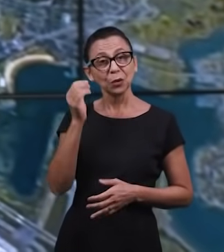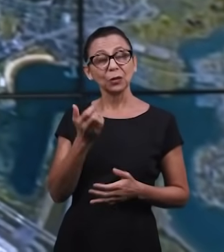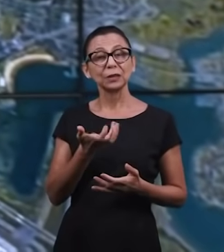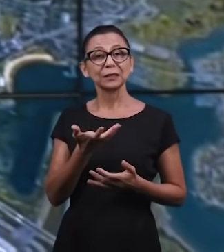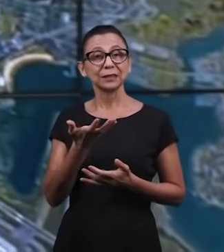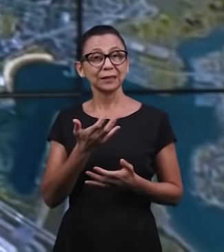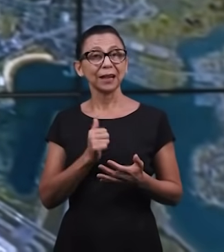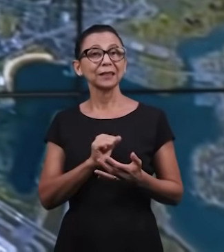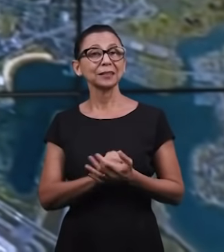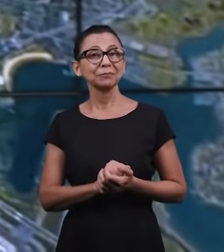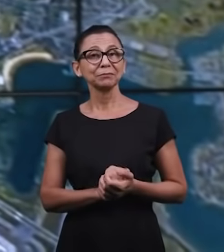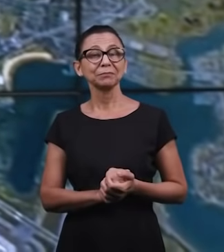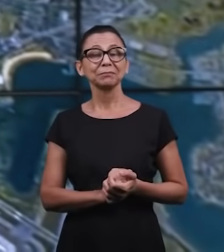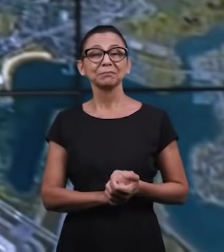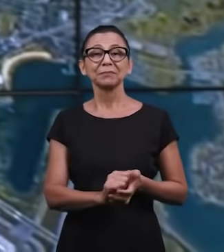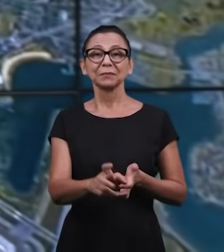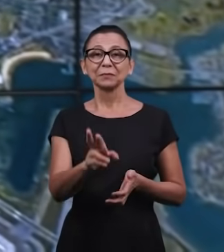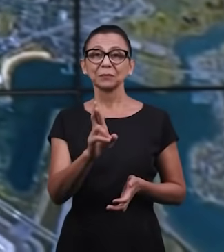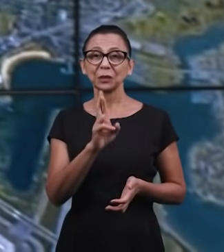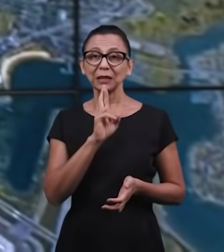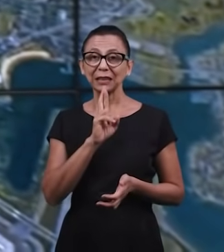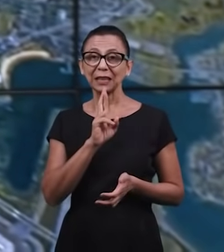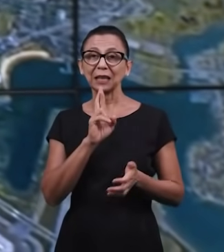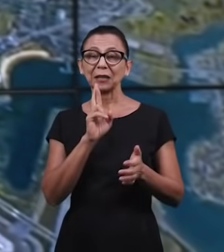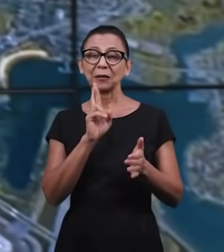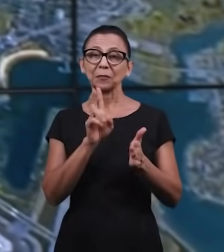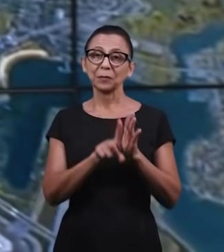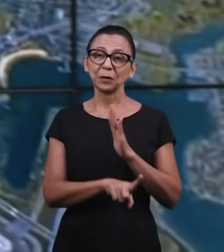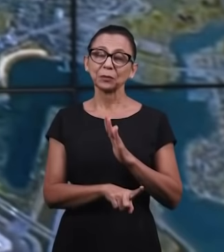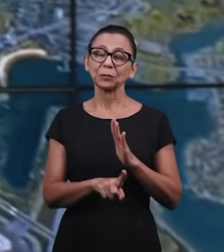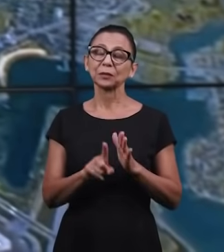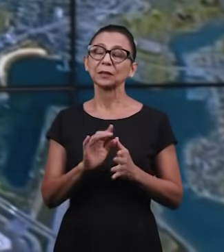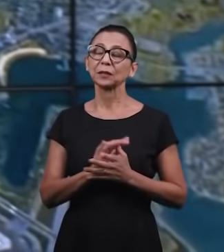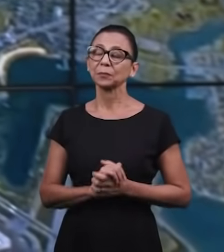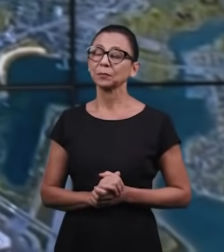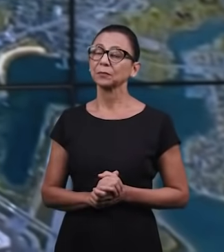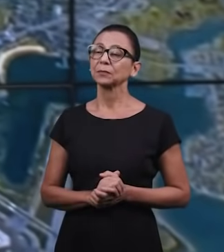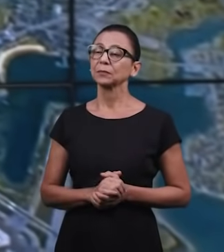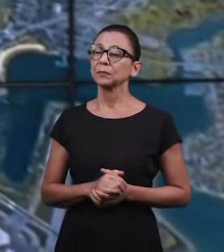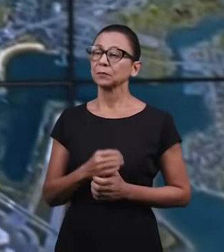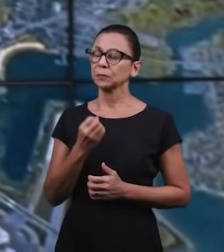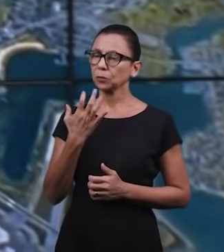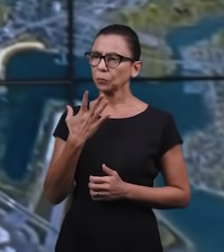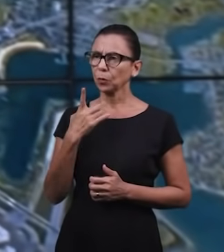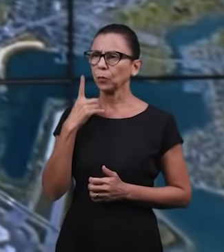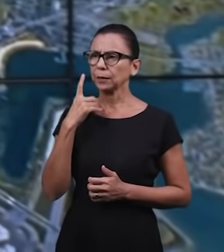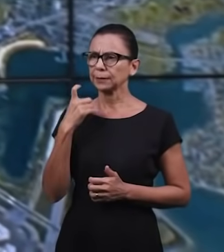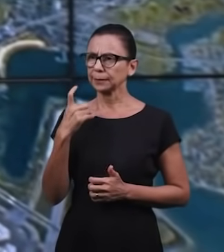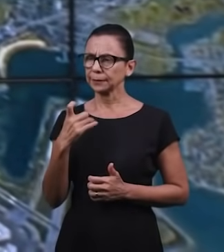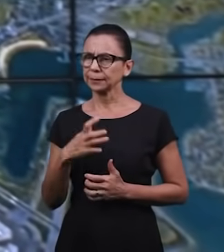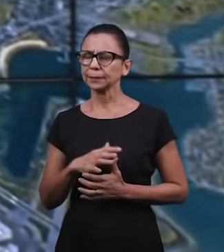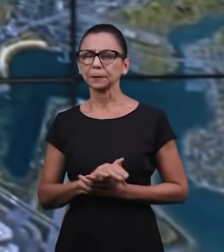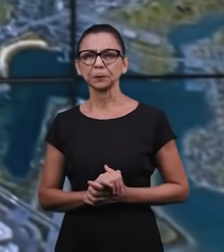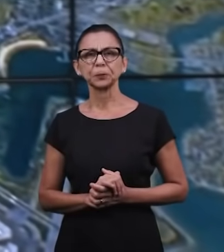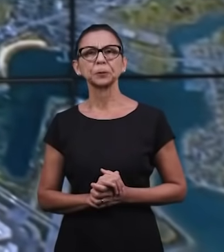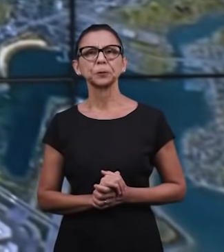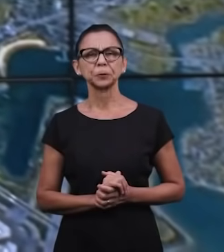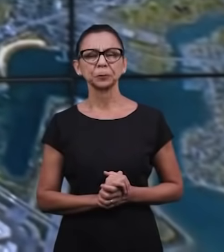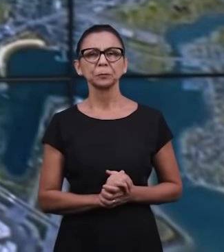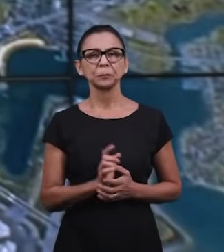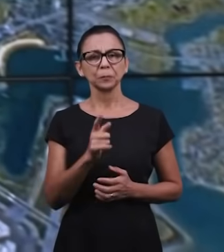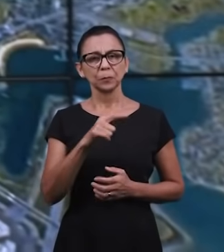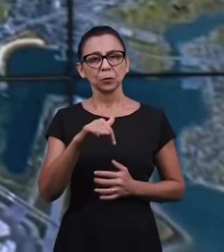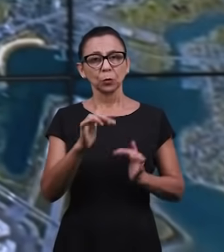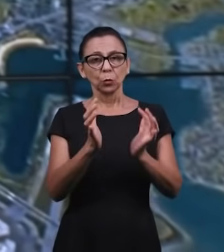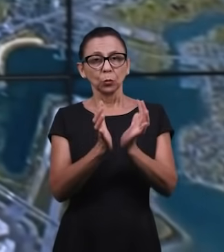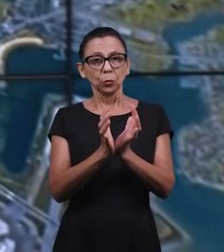nesse trabalho. Muito obrigado por esses 3 aspectos que a irmã pontificou relacionado à Escola Bíblica Dominical, dentro da